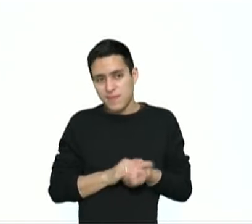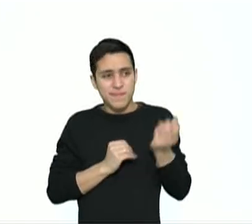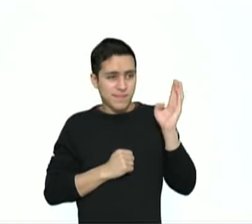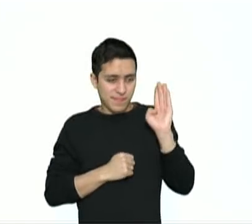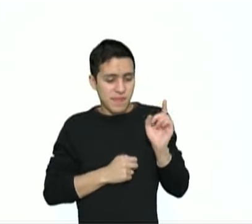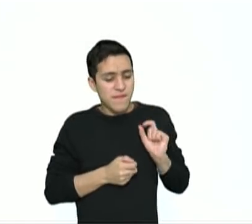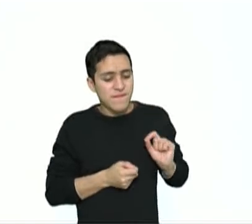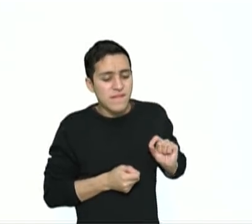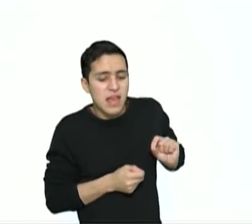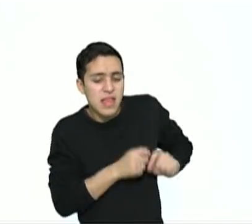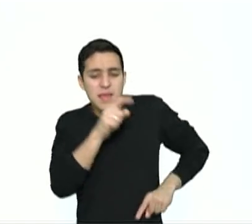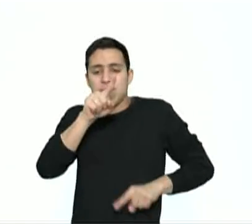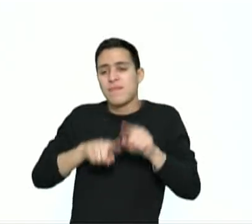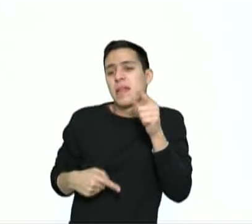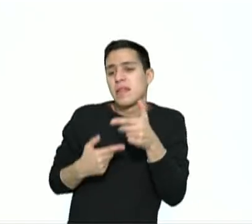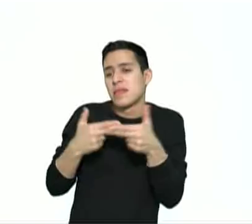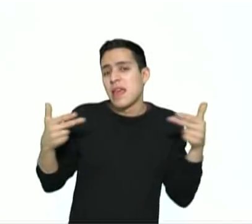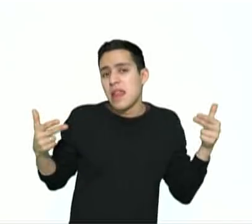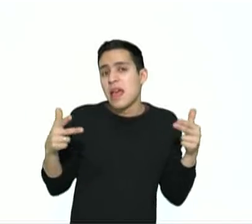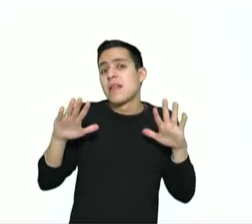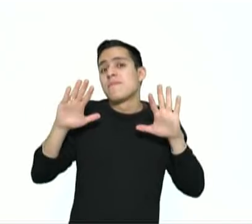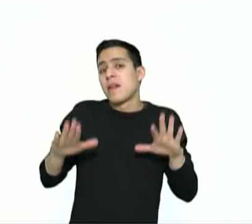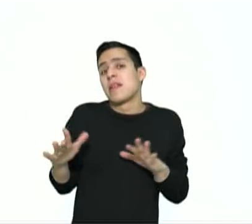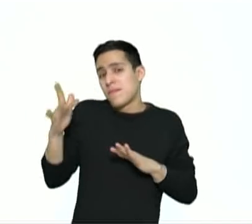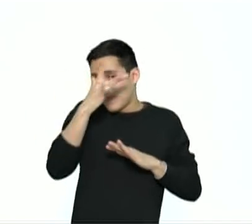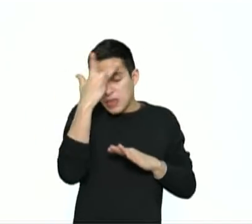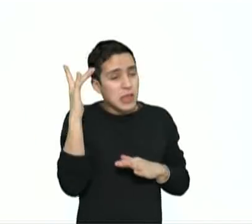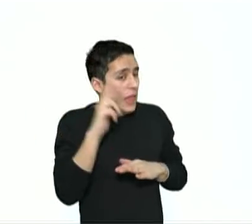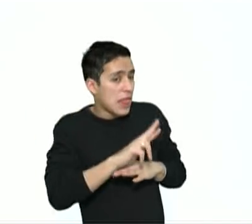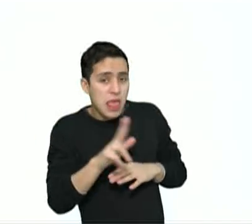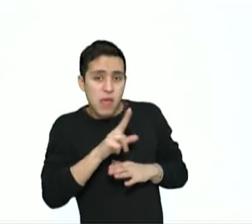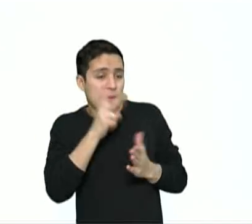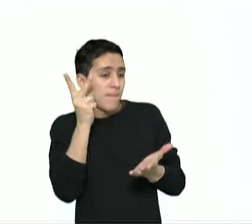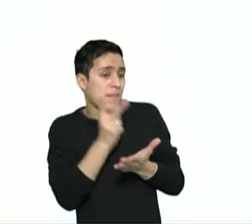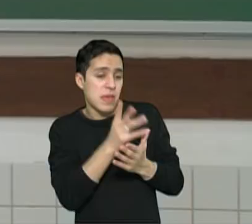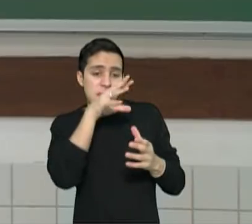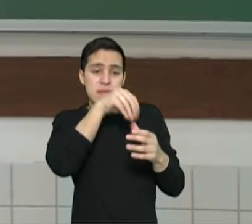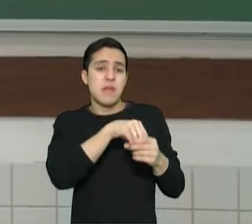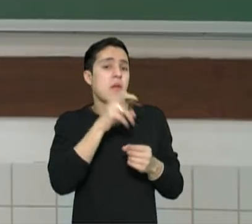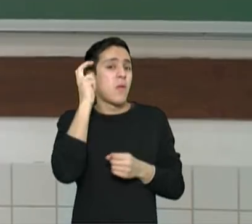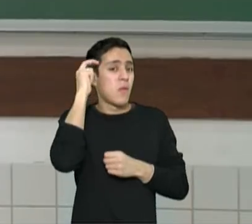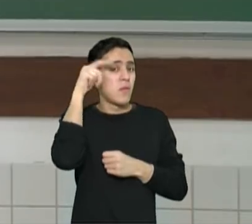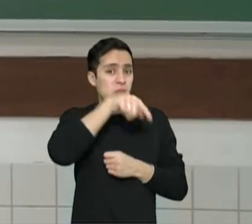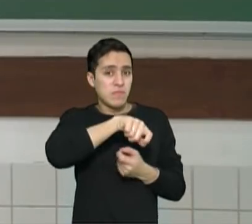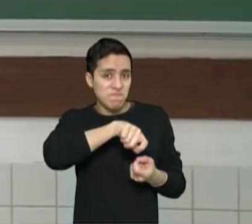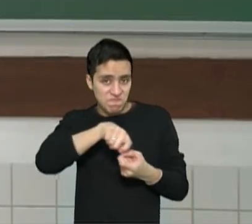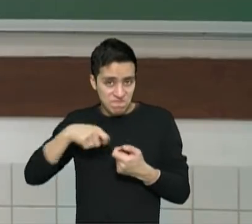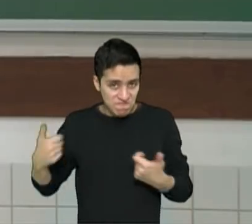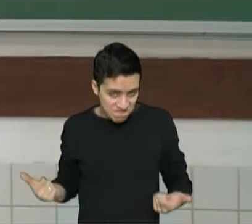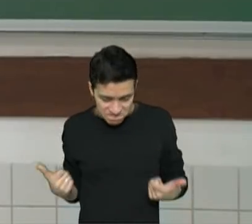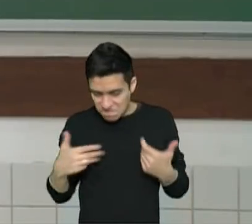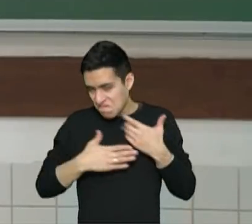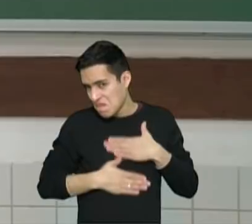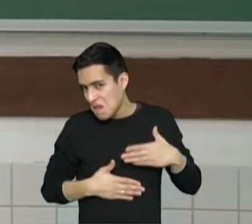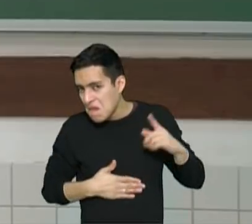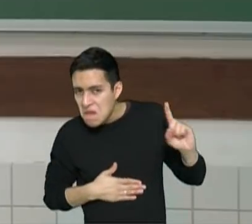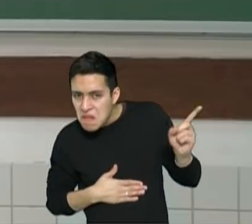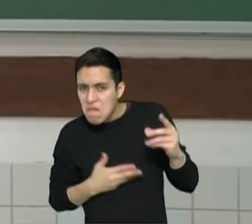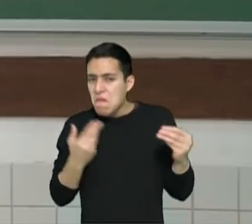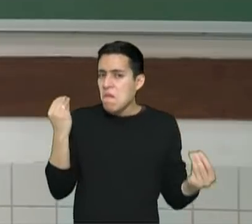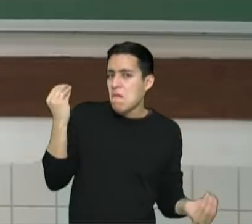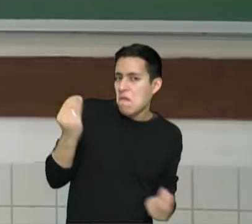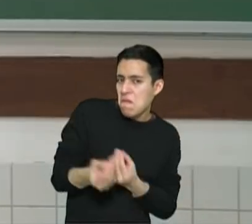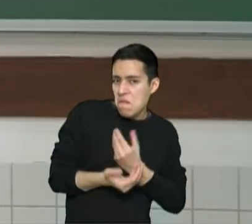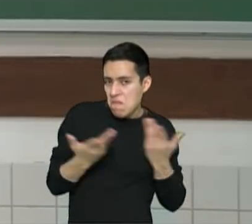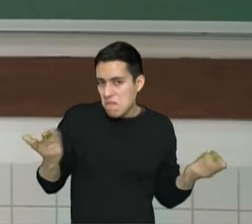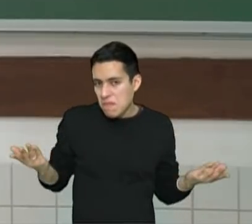de materiais criados por pessoas que não pertencem à mesma cultura representada. E aí? Tá tranquilo ou não? Como tá essa